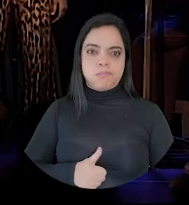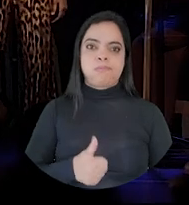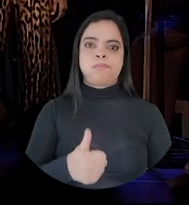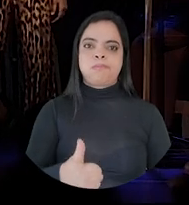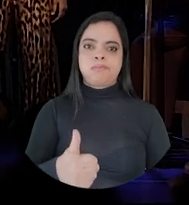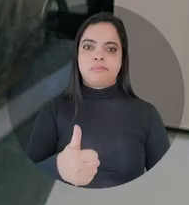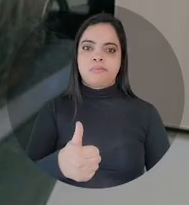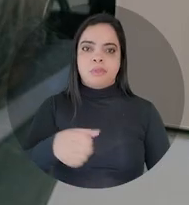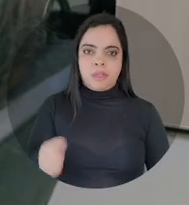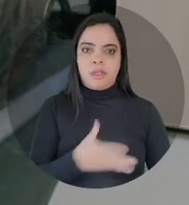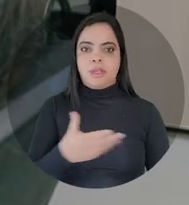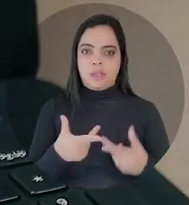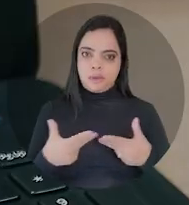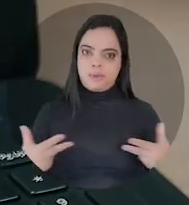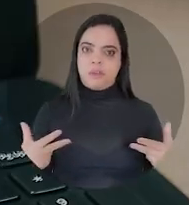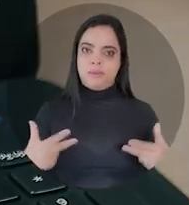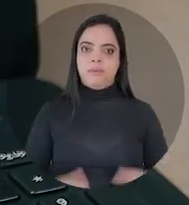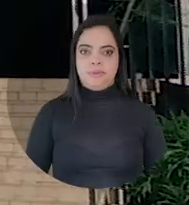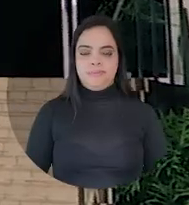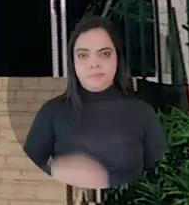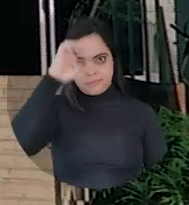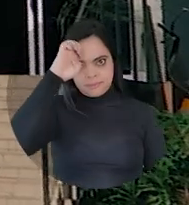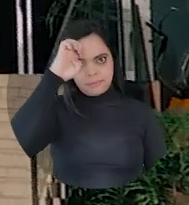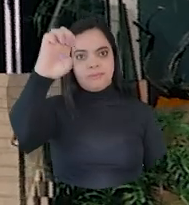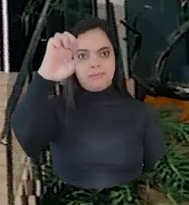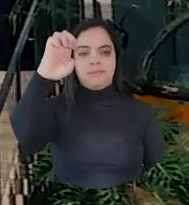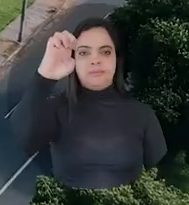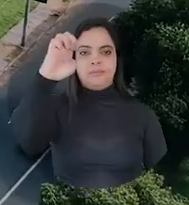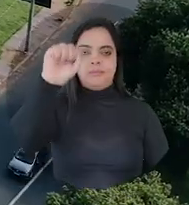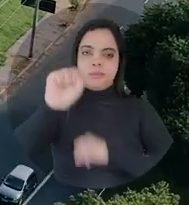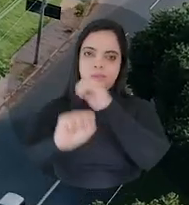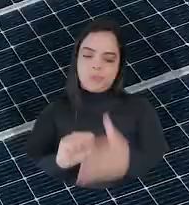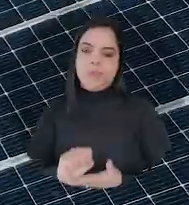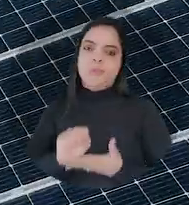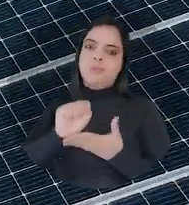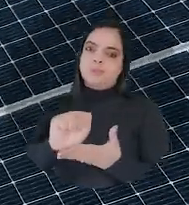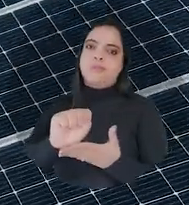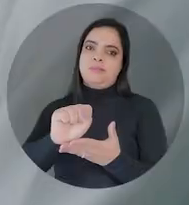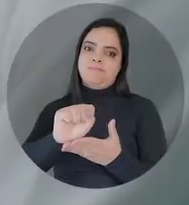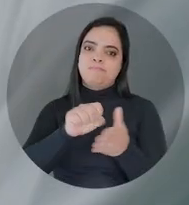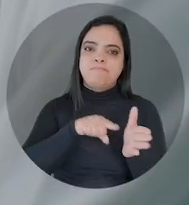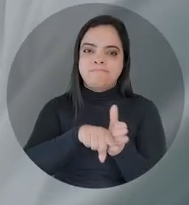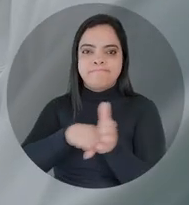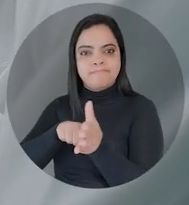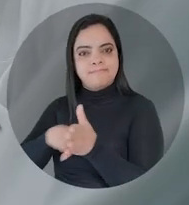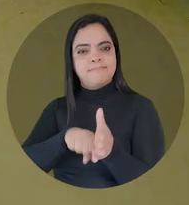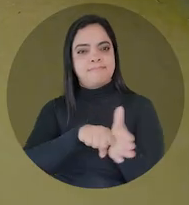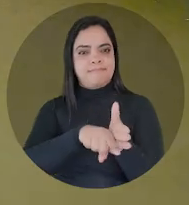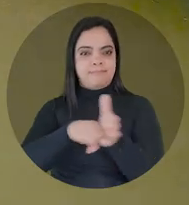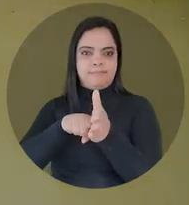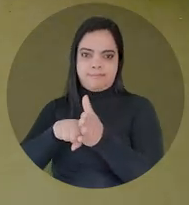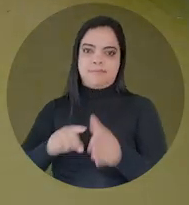resistente, inovadora, ética, sustentável, pesquisadora,